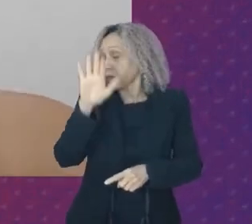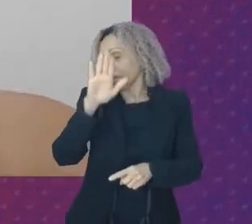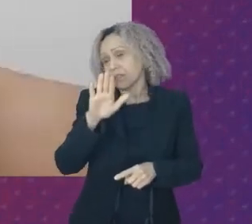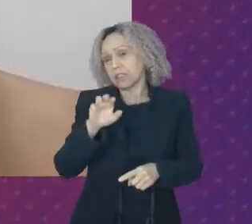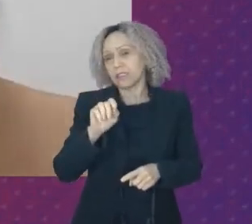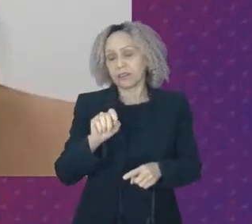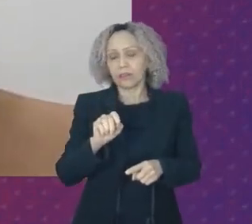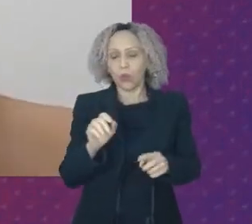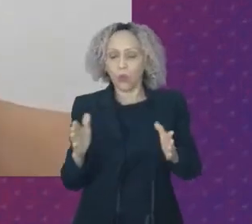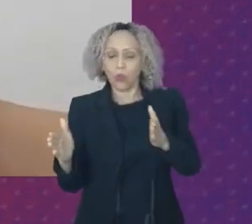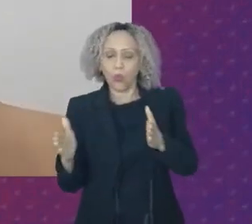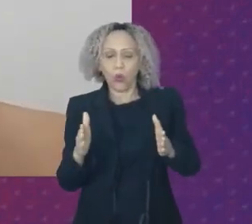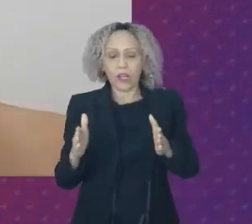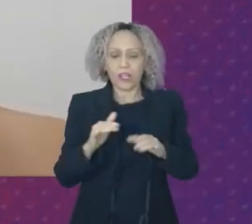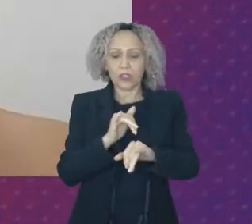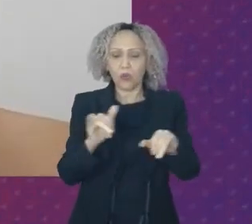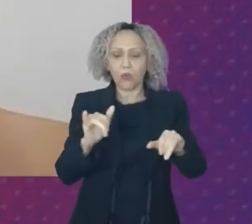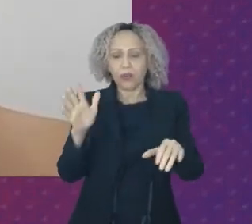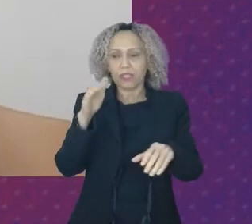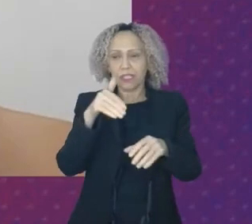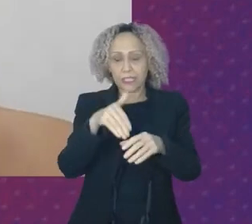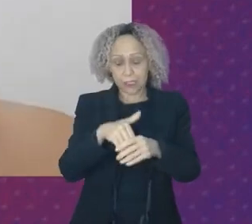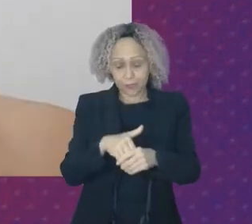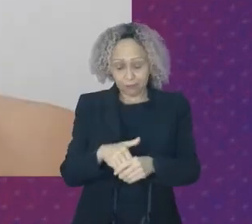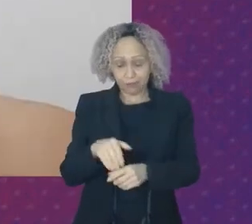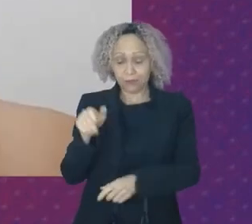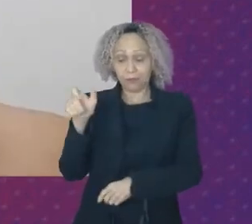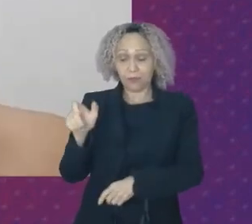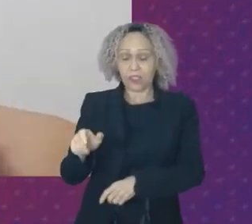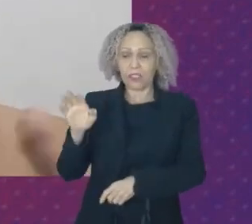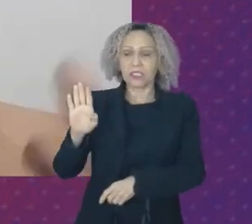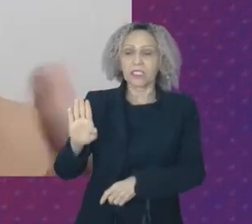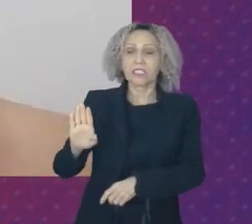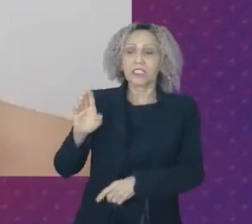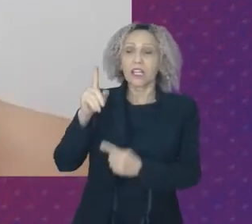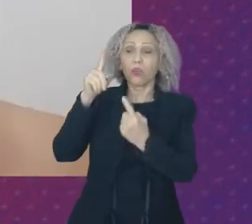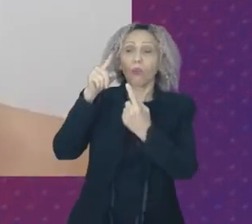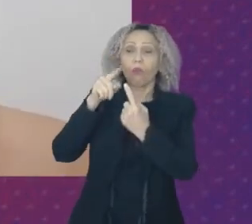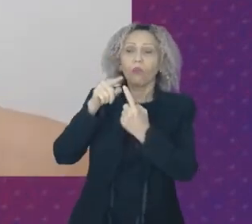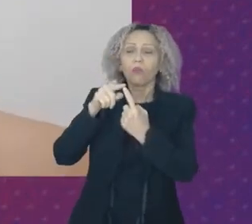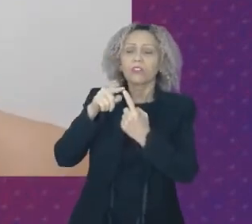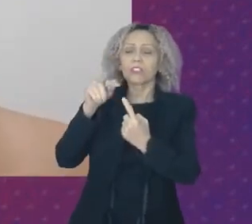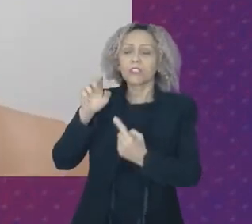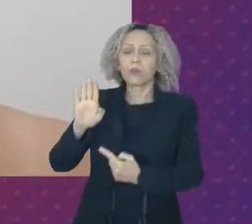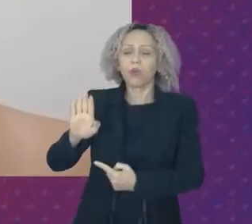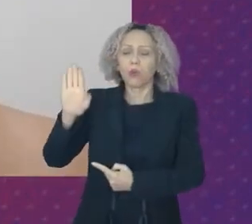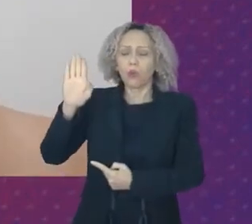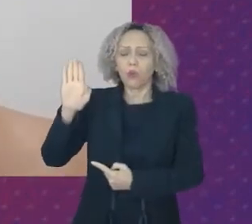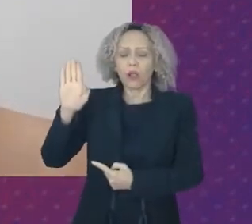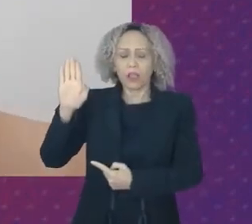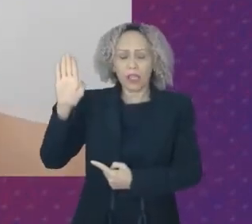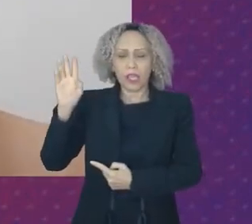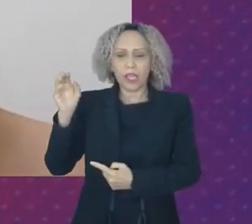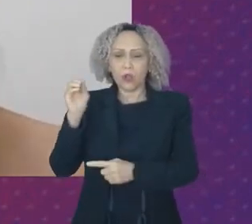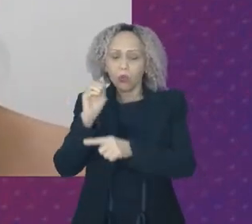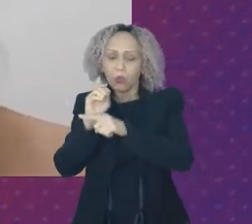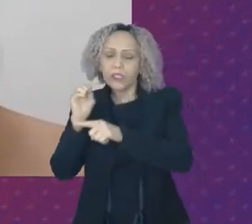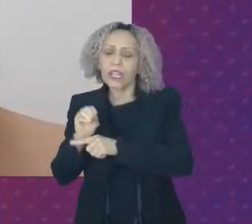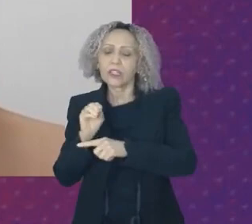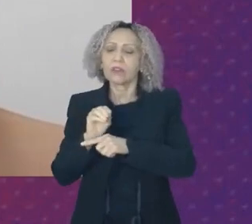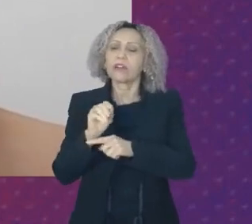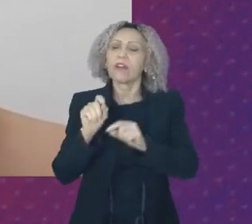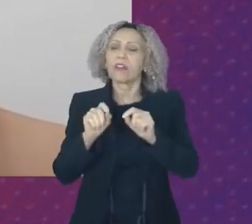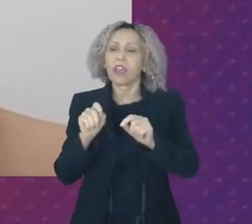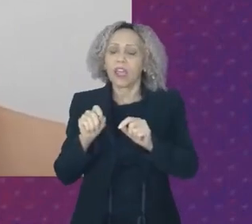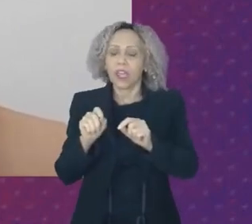Então, o cuidador, ele basicamente demonstra esse carinho, essa afetividade nos posicionamentos